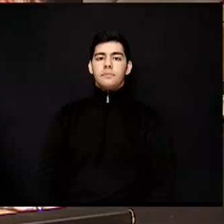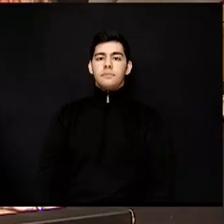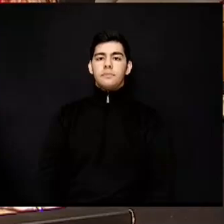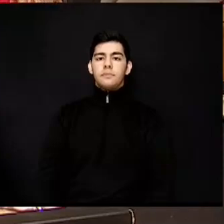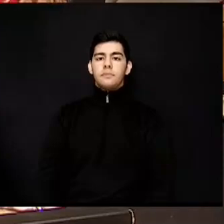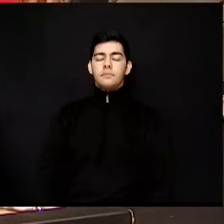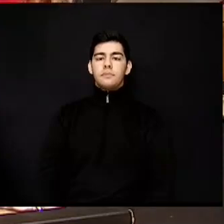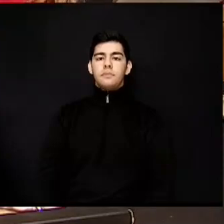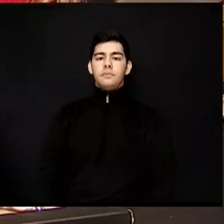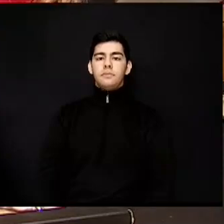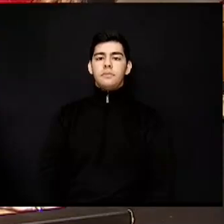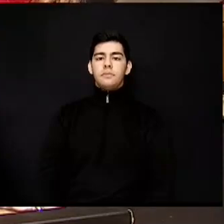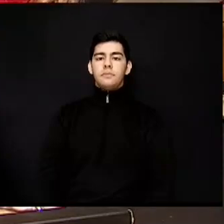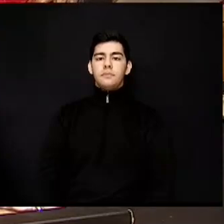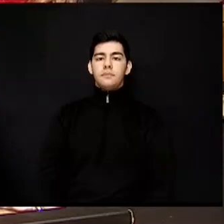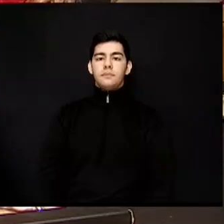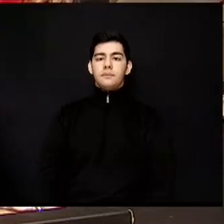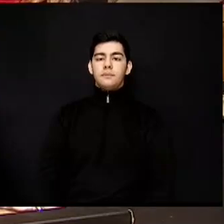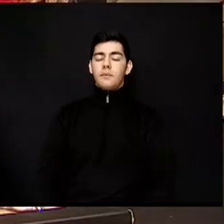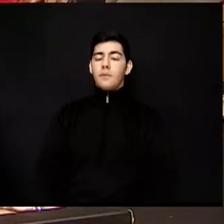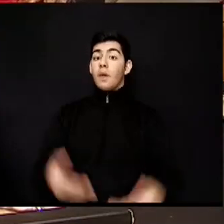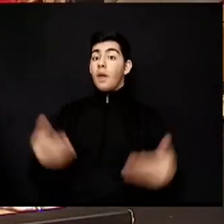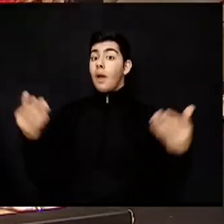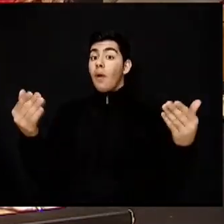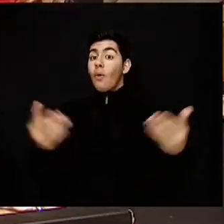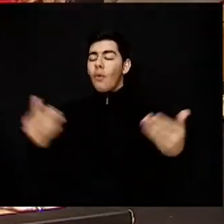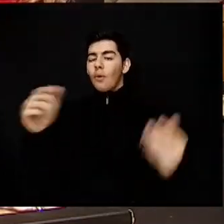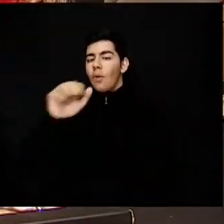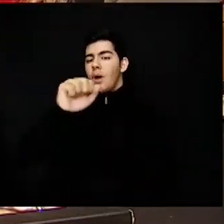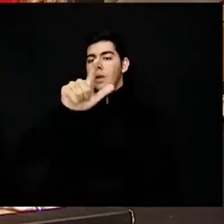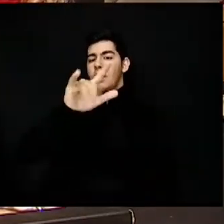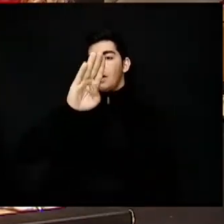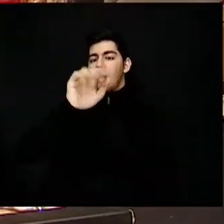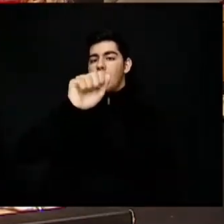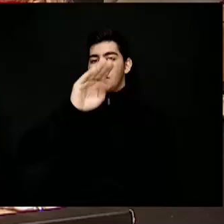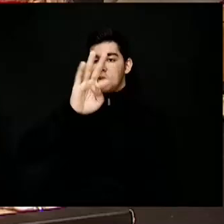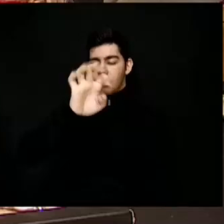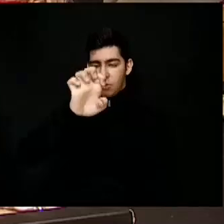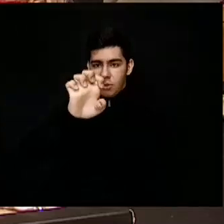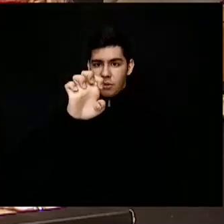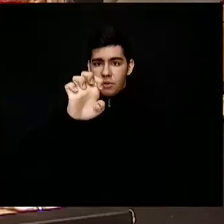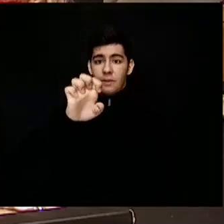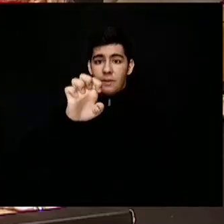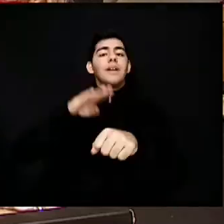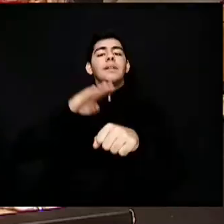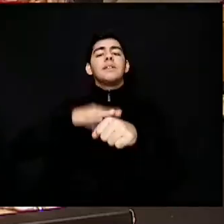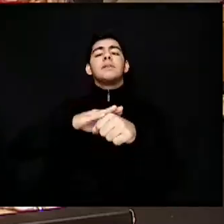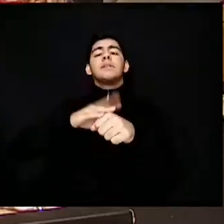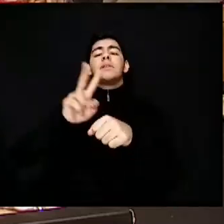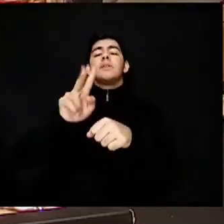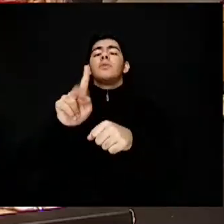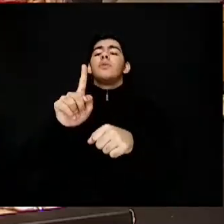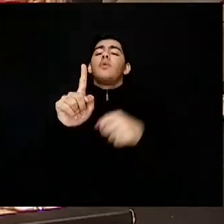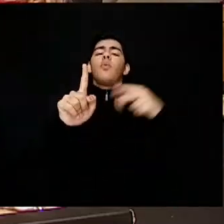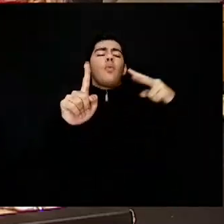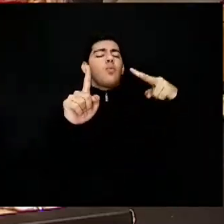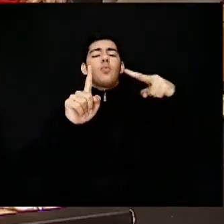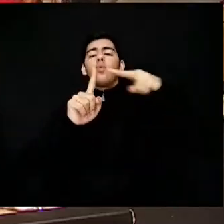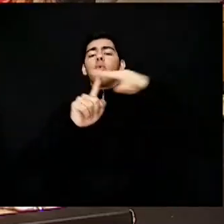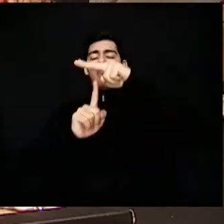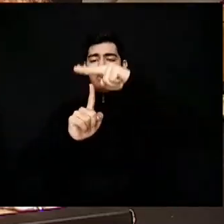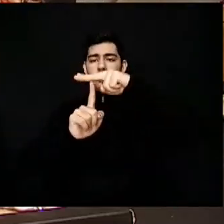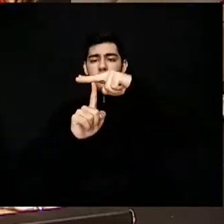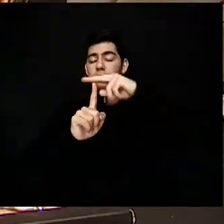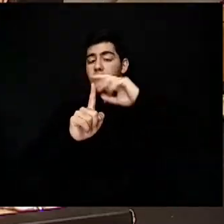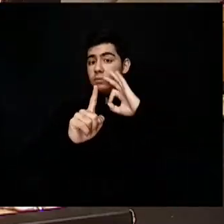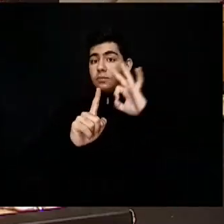Aí eu vou vir com o alicate e vou dar um corte aqui, porque eu vou encaixar essa